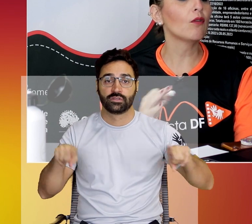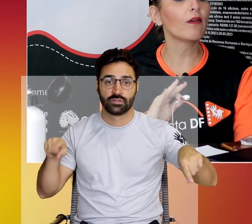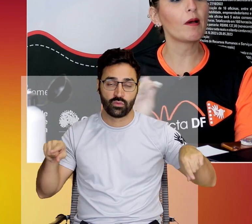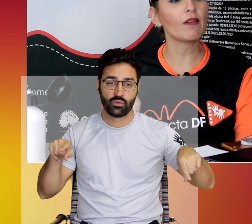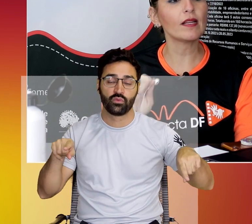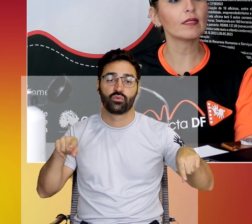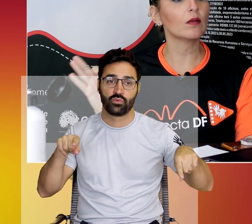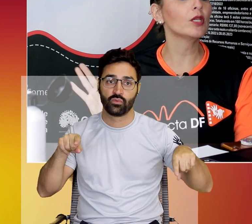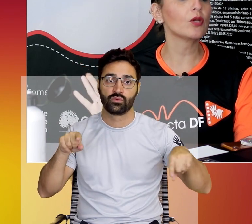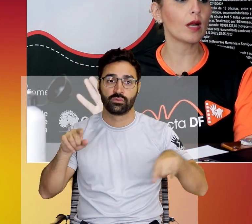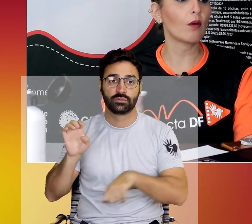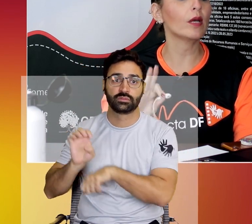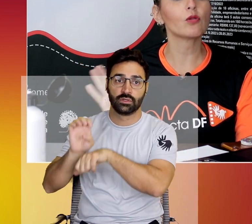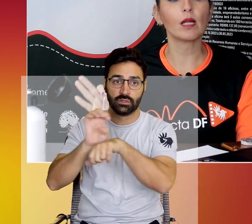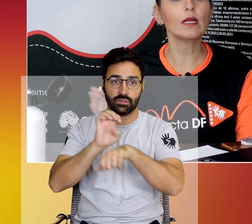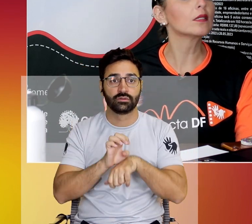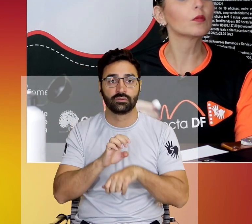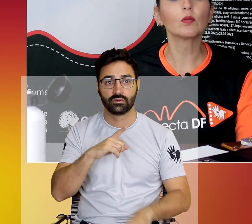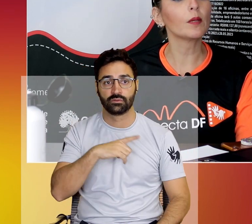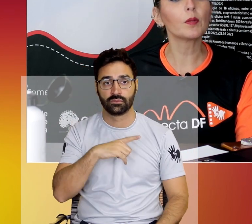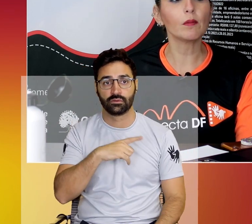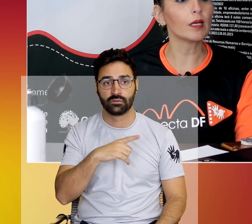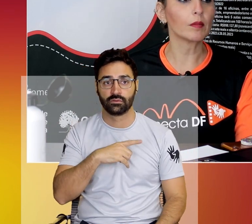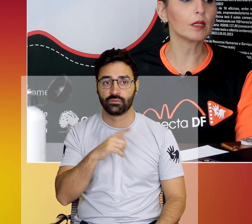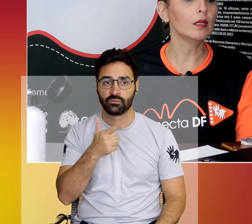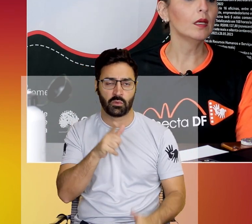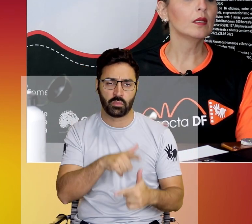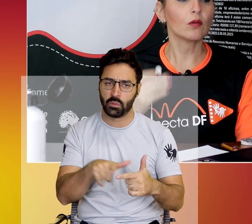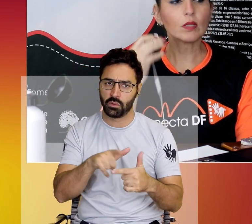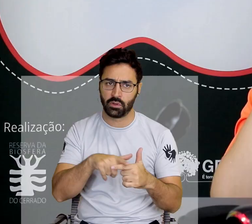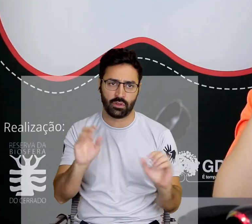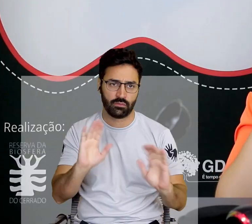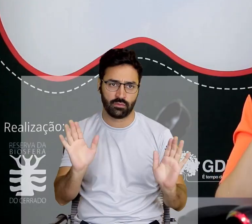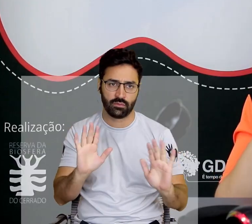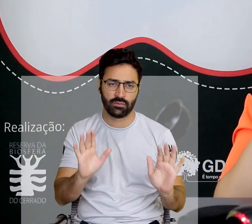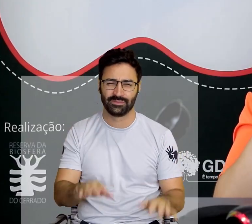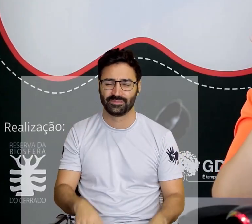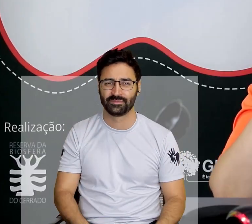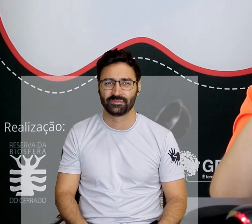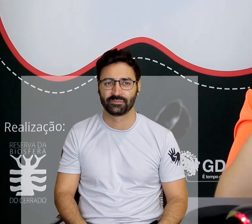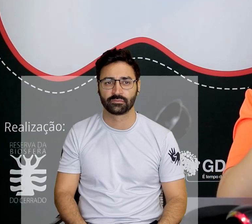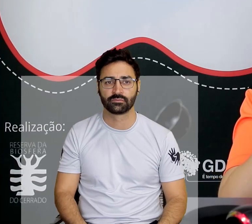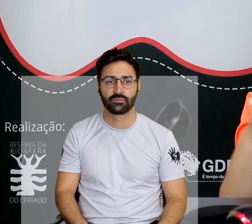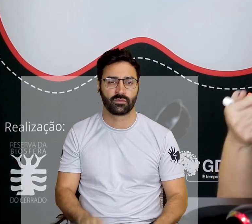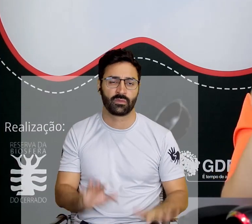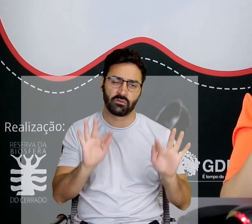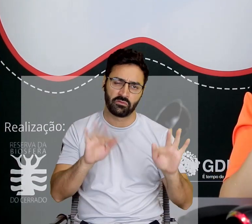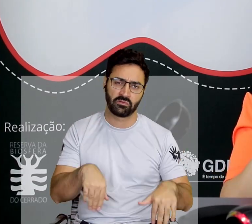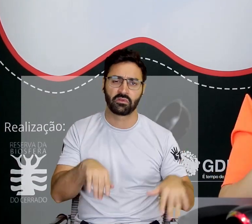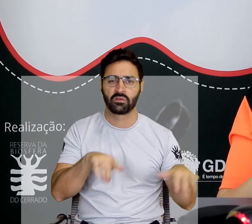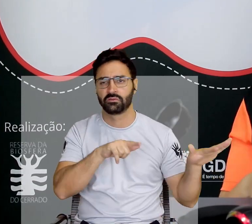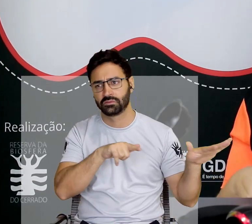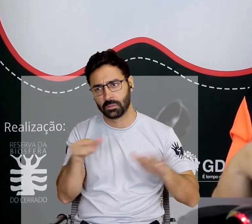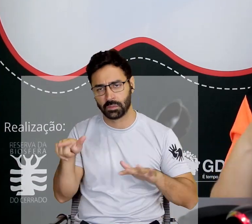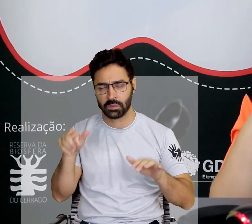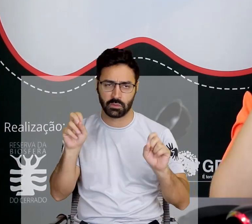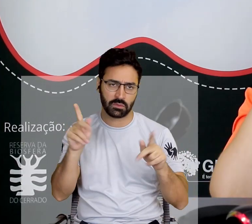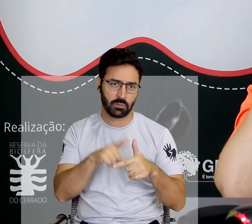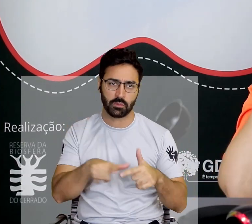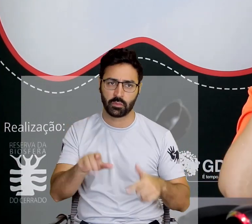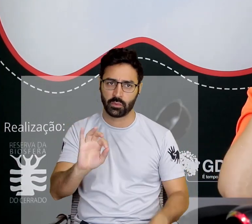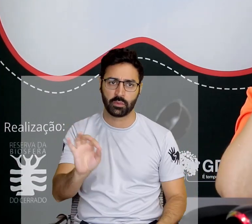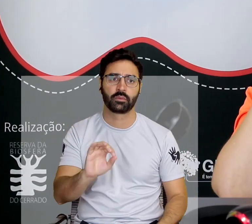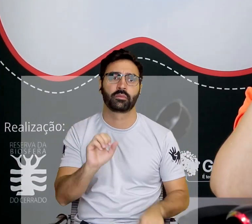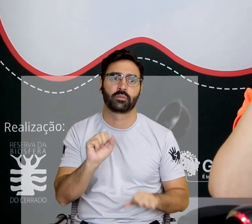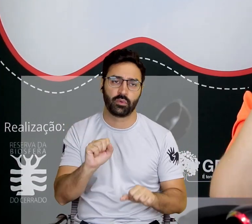Isso é uma variação regional, um regionalismo, não tem problema. Então, se faz fim de semana, ok, não tem problema.